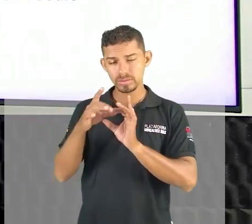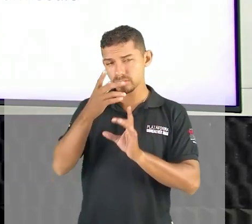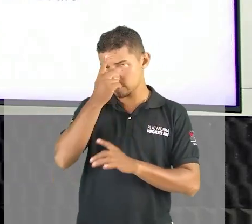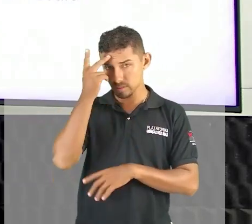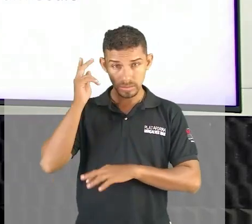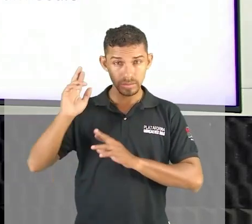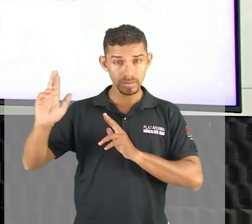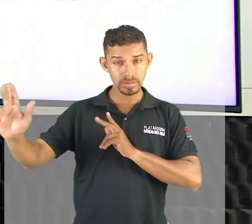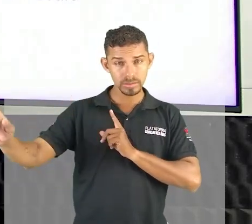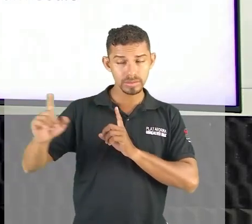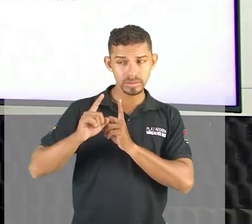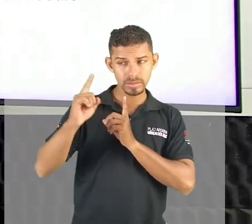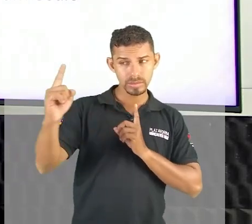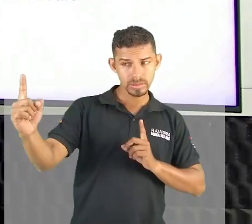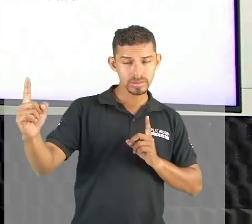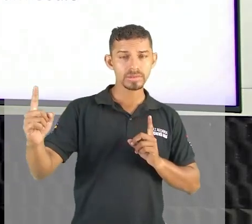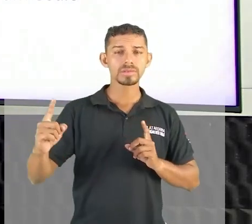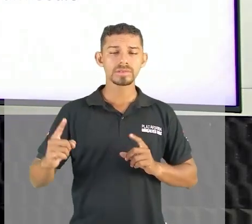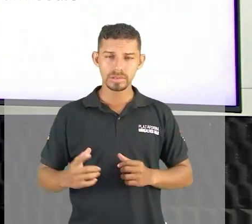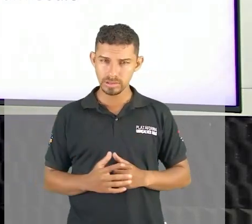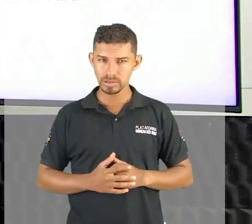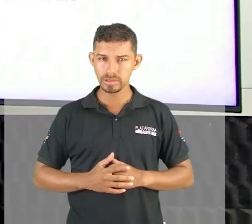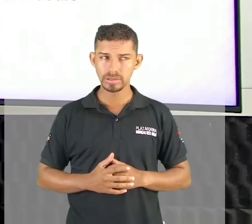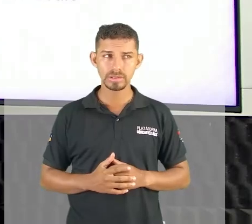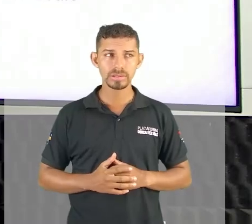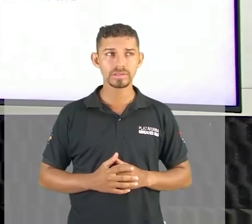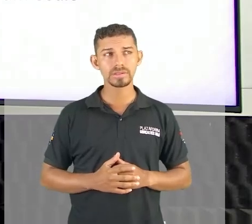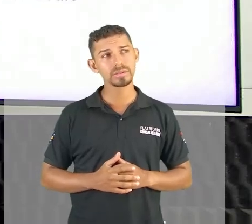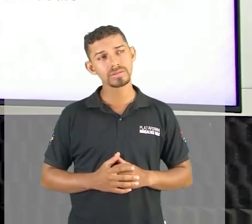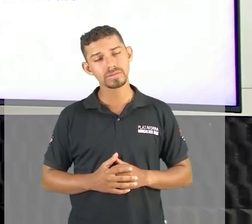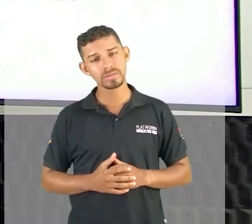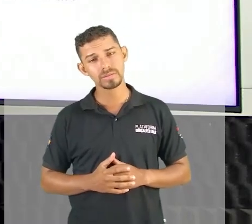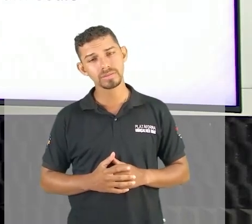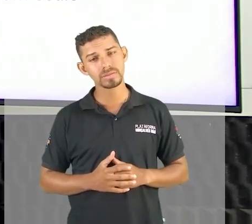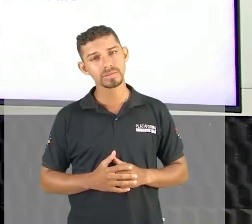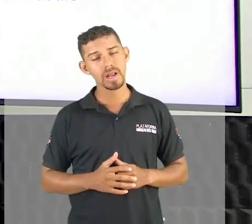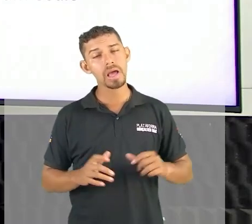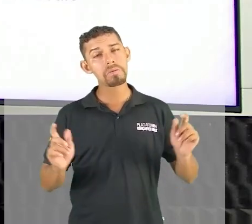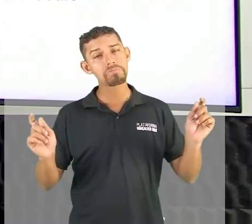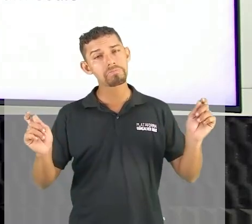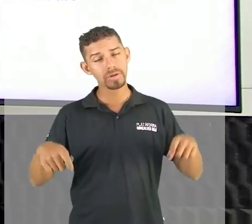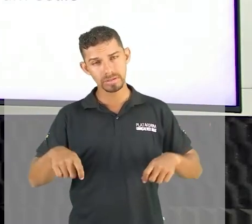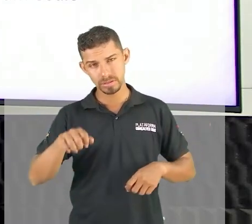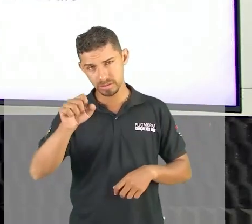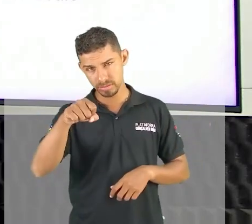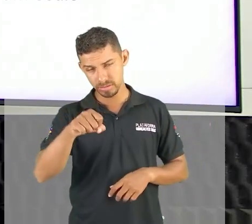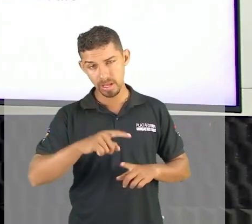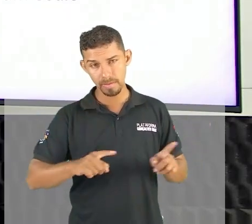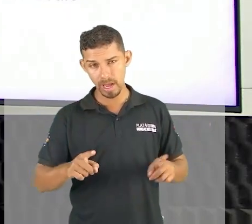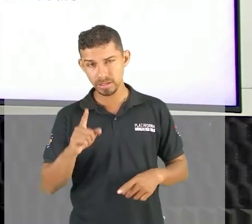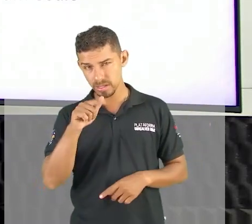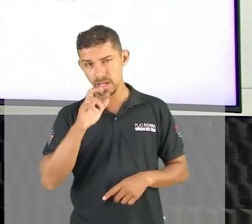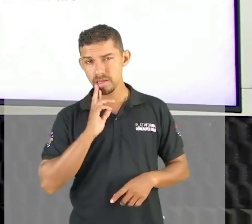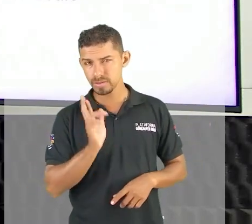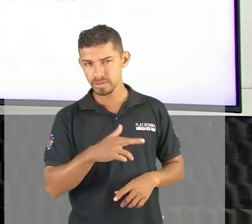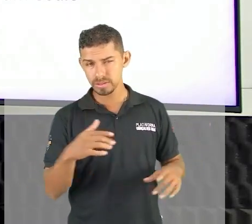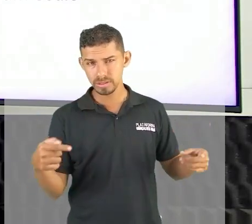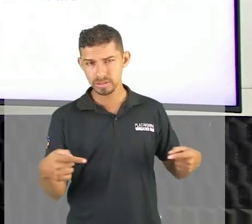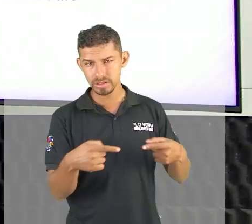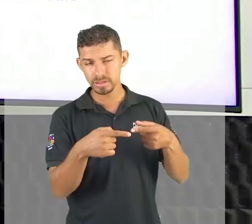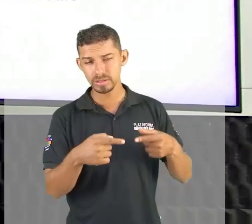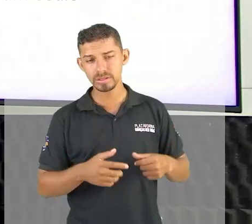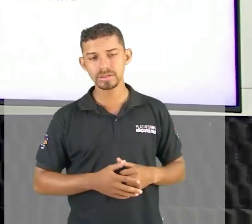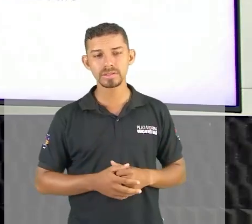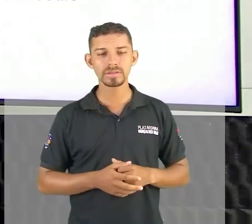pessoas distantes se a gente for pensar nesse enunciado pode ser que sim mas será que é o gabarito é o que tá coerente com